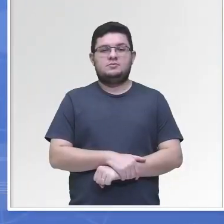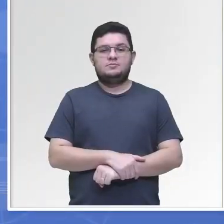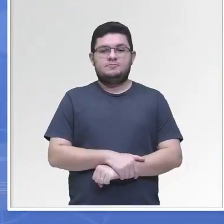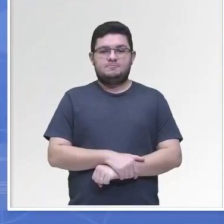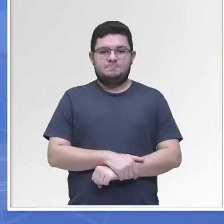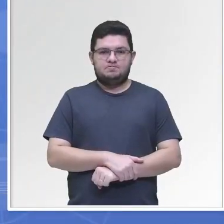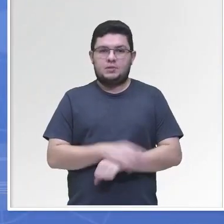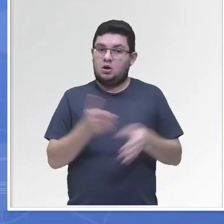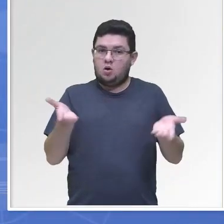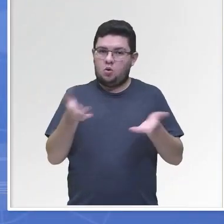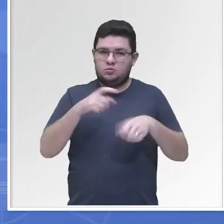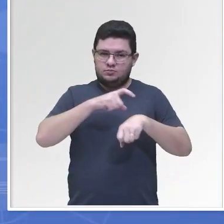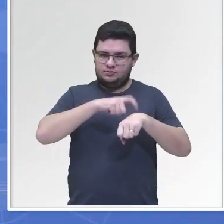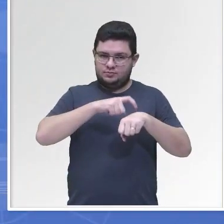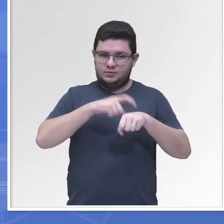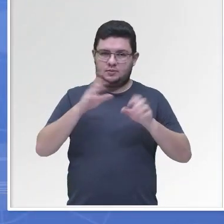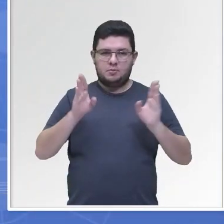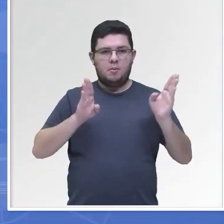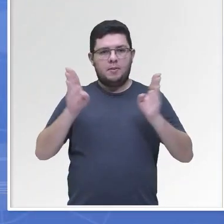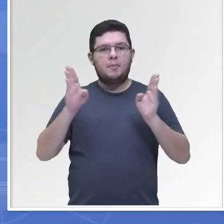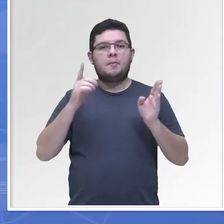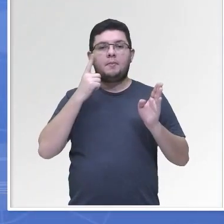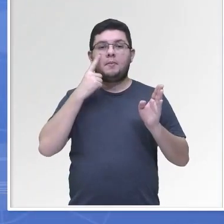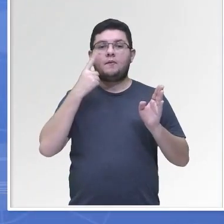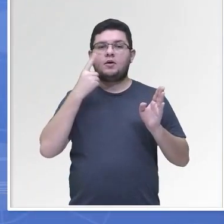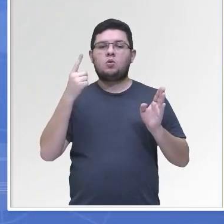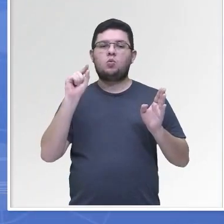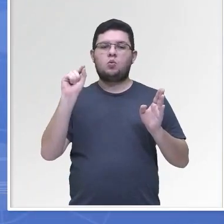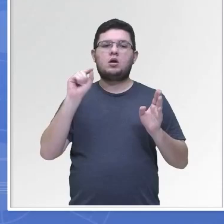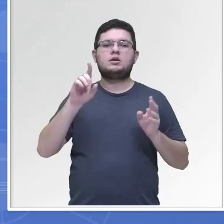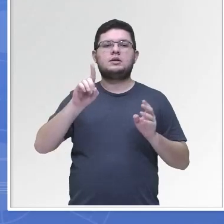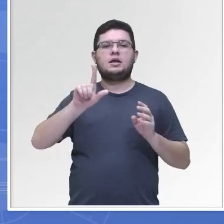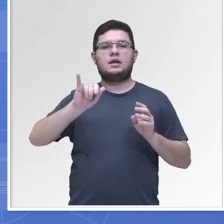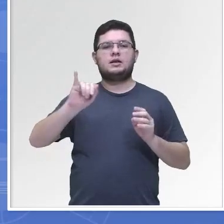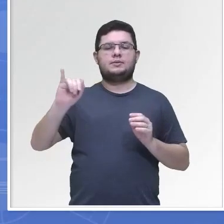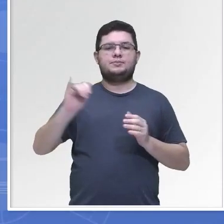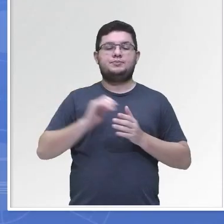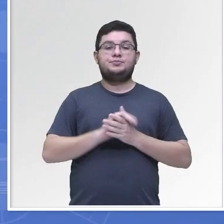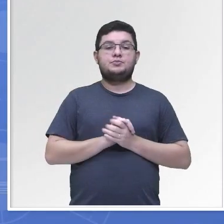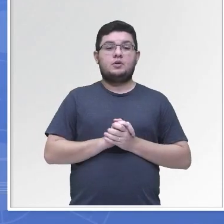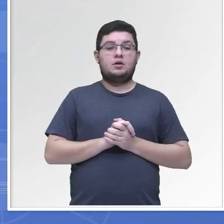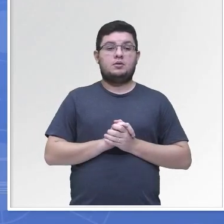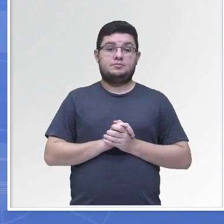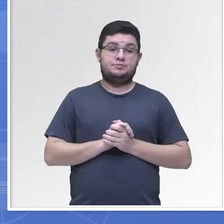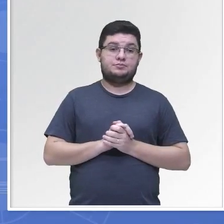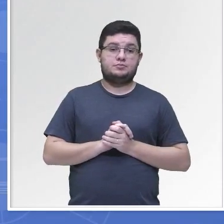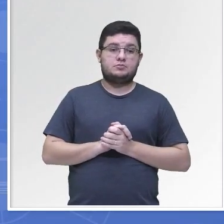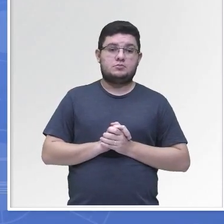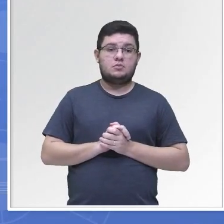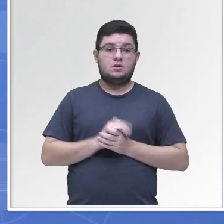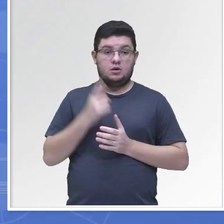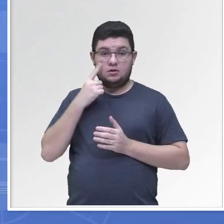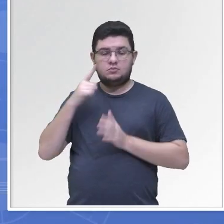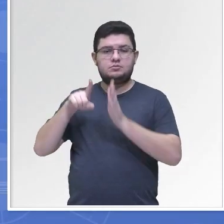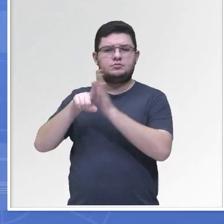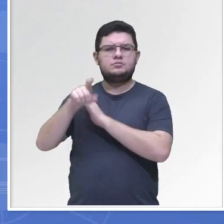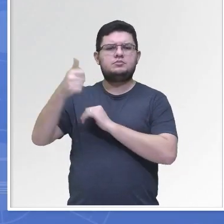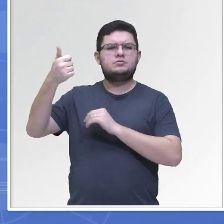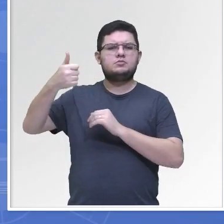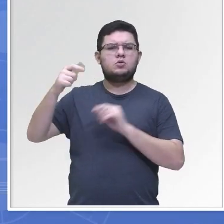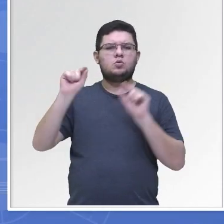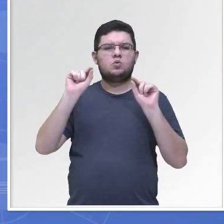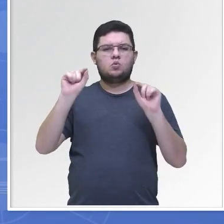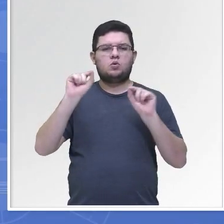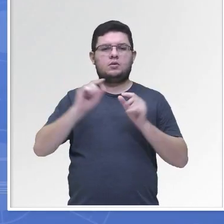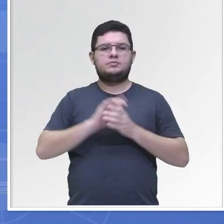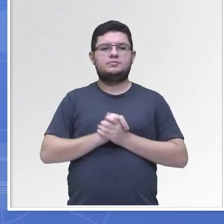gente, retornando, vamos ler aqui então a questão, e essa questão é uma questão do Enem, muito bem colocada para vocês. Olha só o texto. Completamente